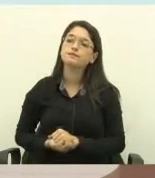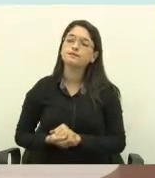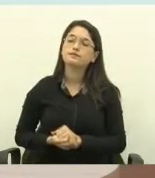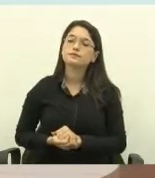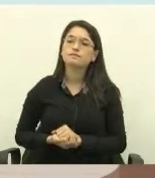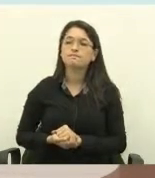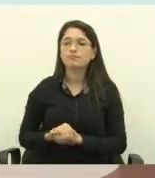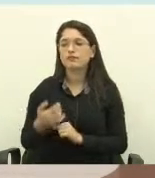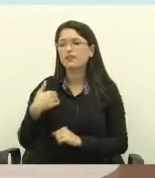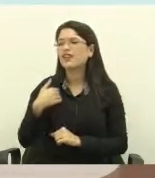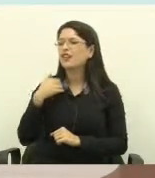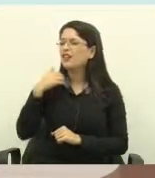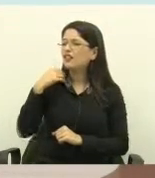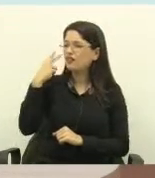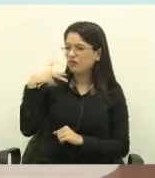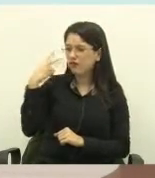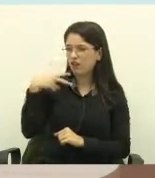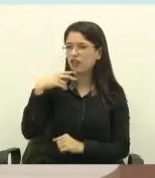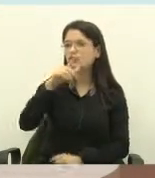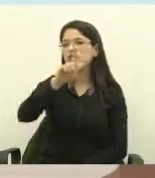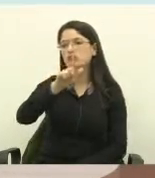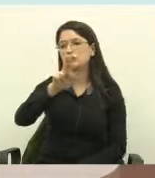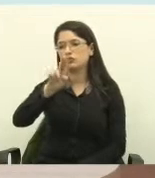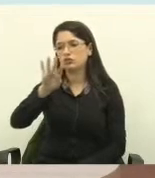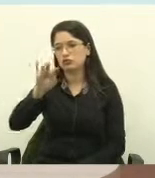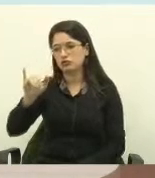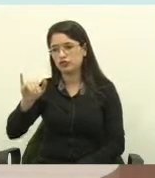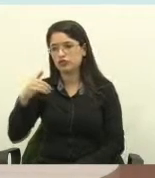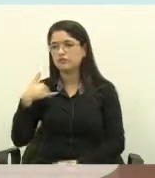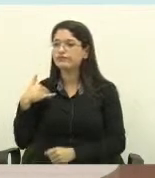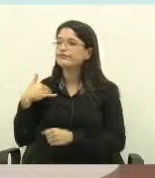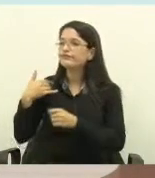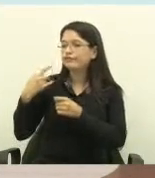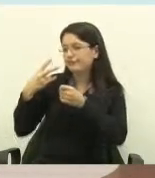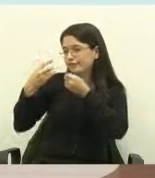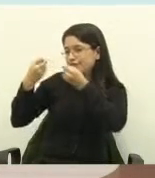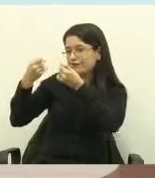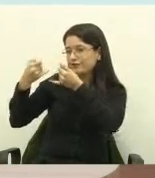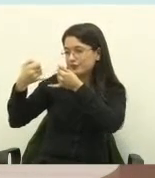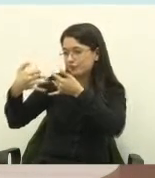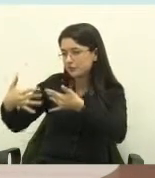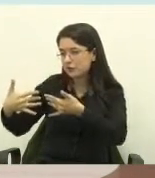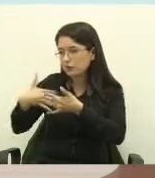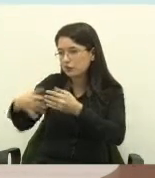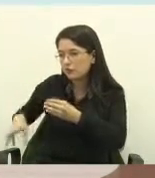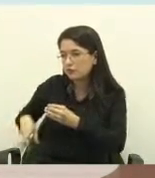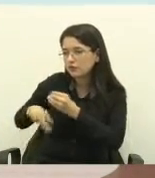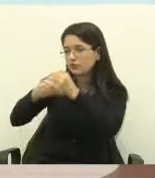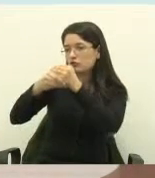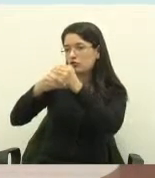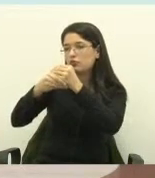do vereador Guti, na LDO de 2015, constava